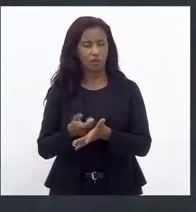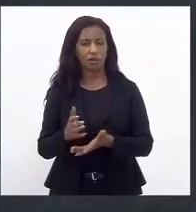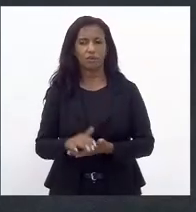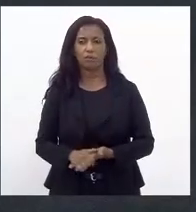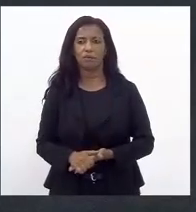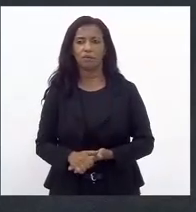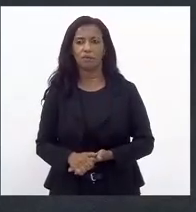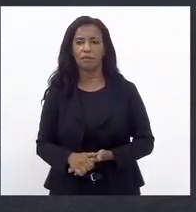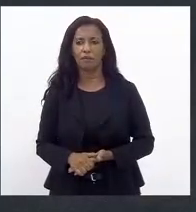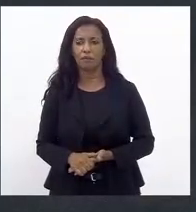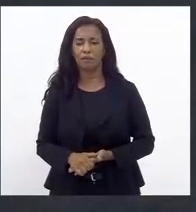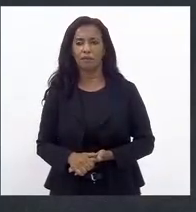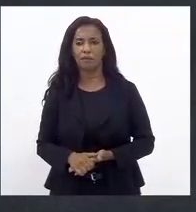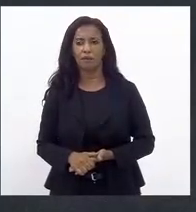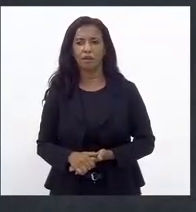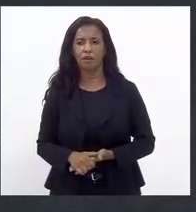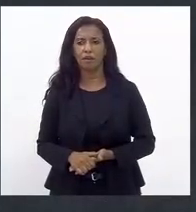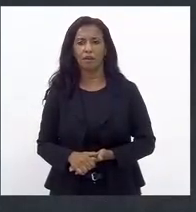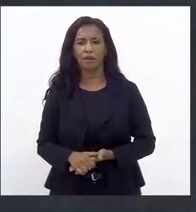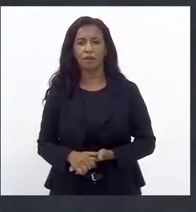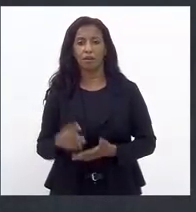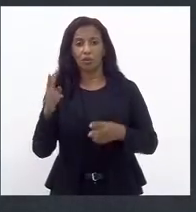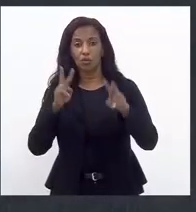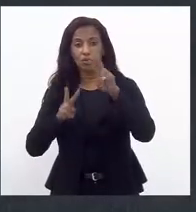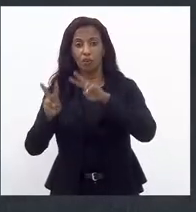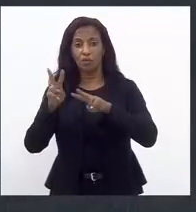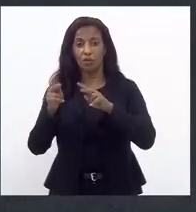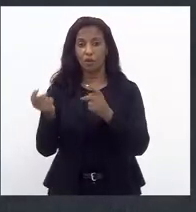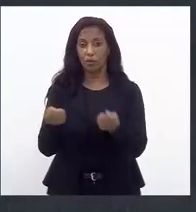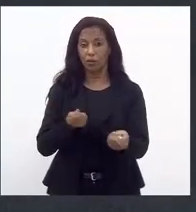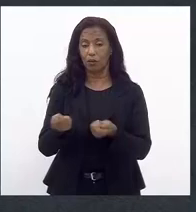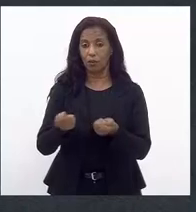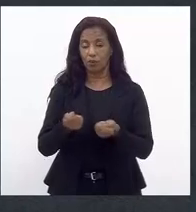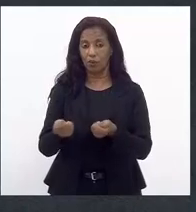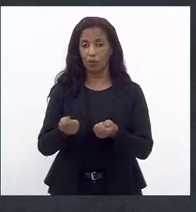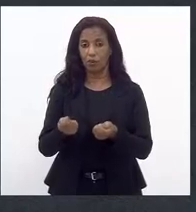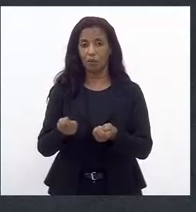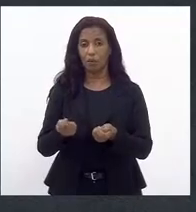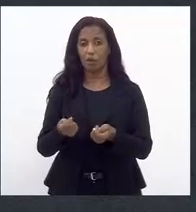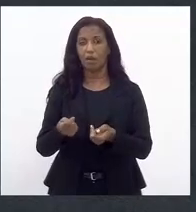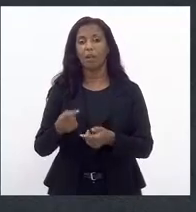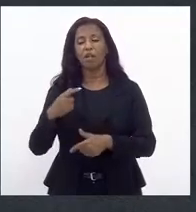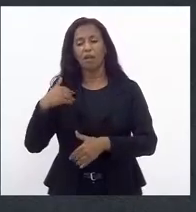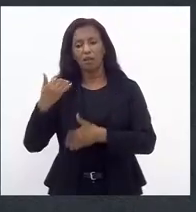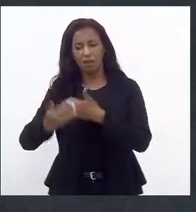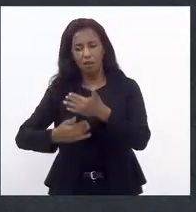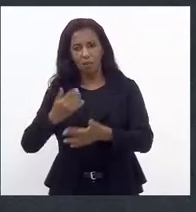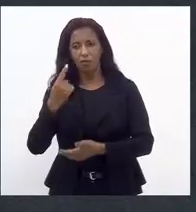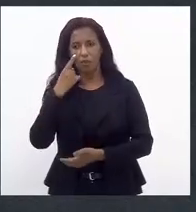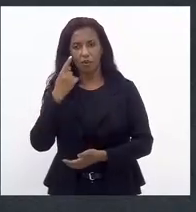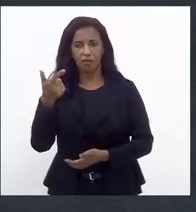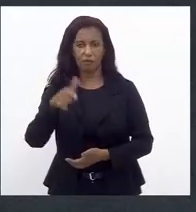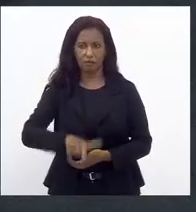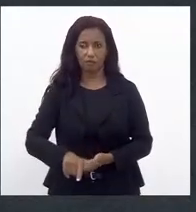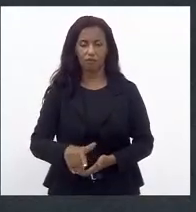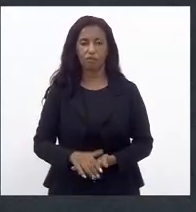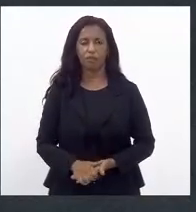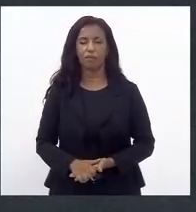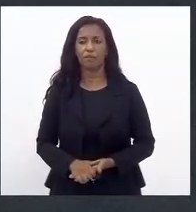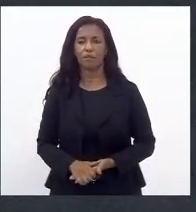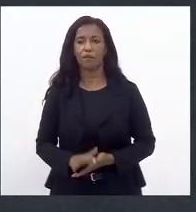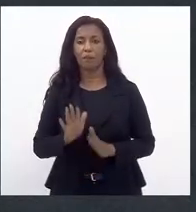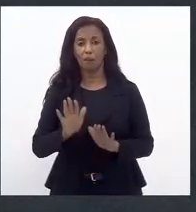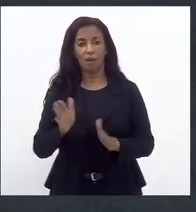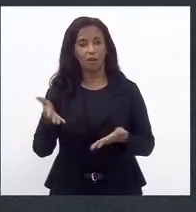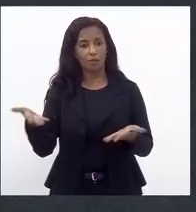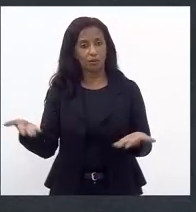enviadas opôs vista econômico não se sustenta e vai ter que ser revisto no curto espaço de tempo mas eu